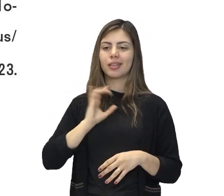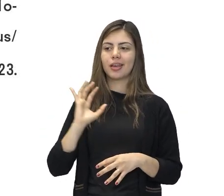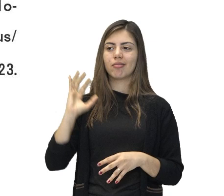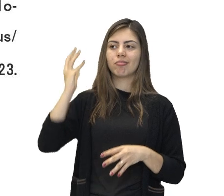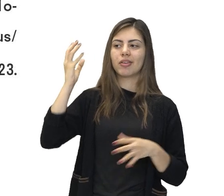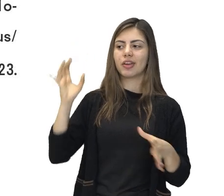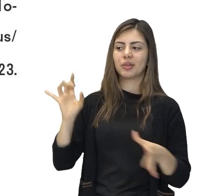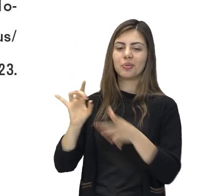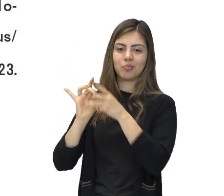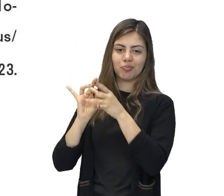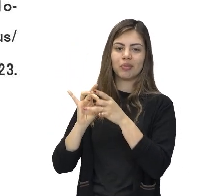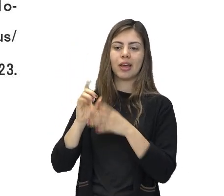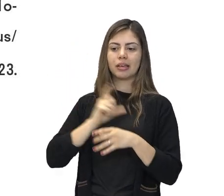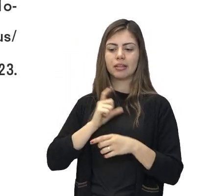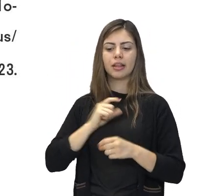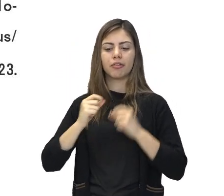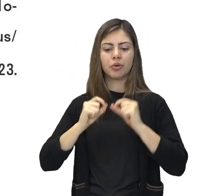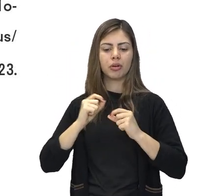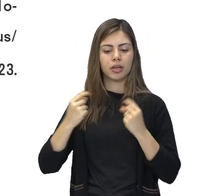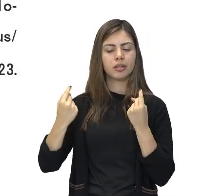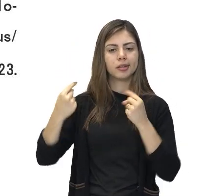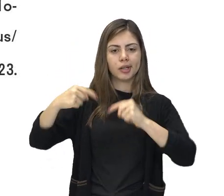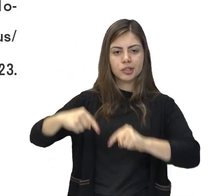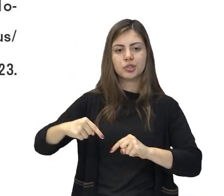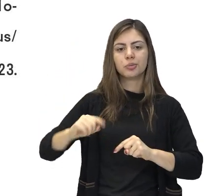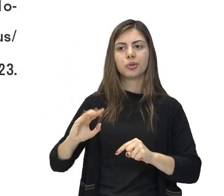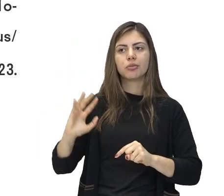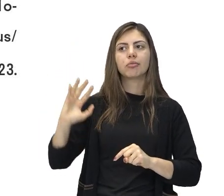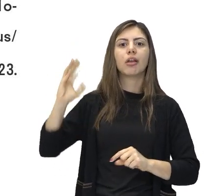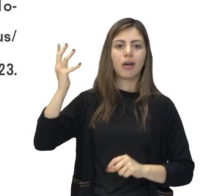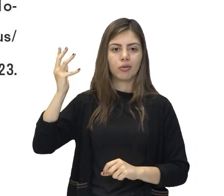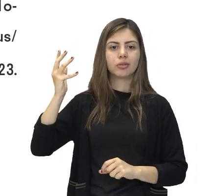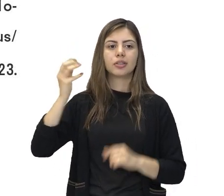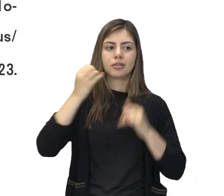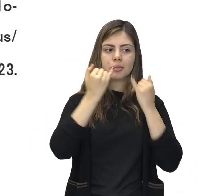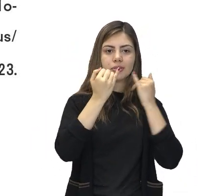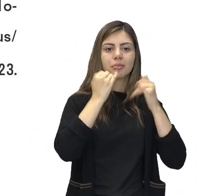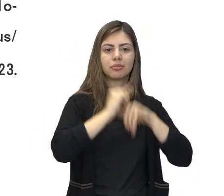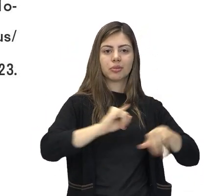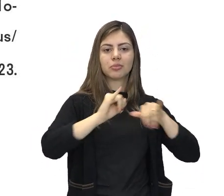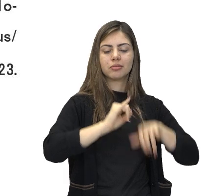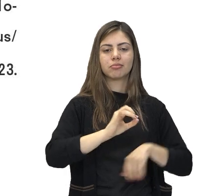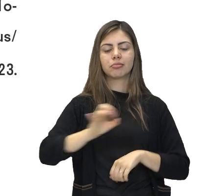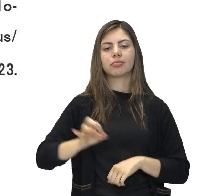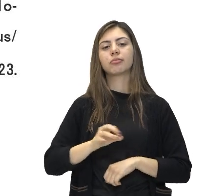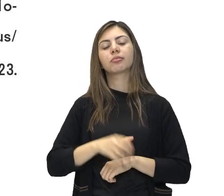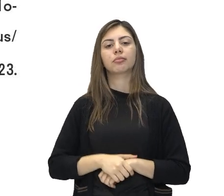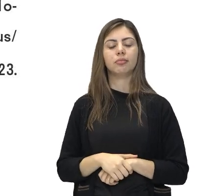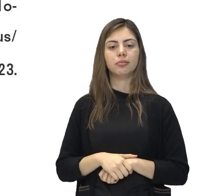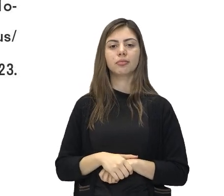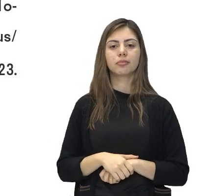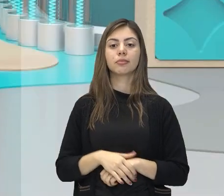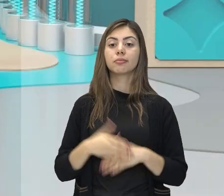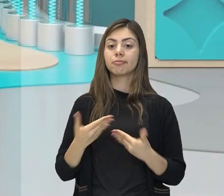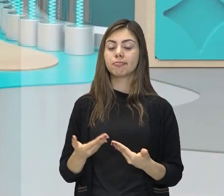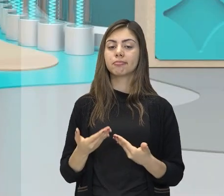alguém que se envolveu, participou de um fato noticiado, ok? Então, retornando aqui, nós vamos